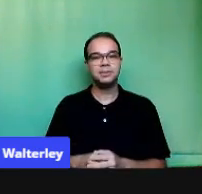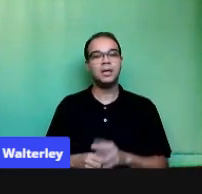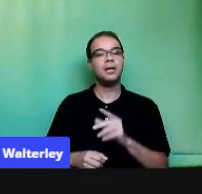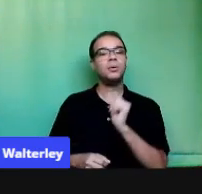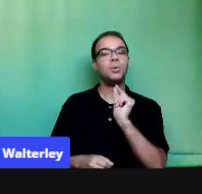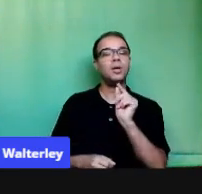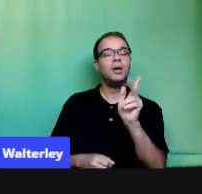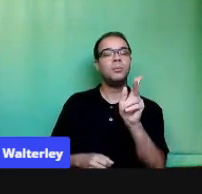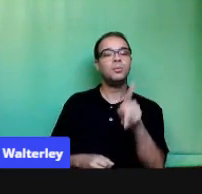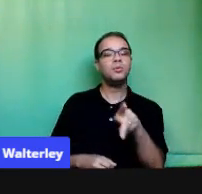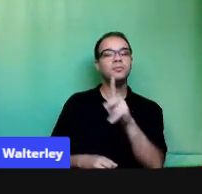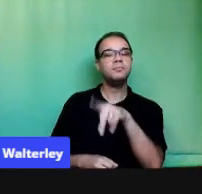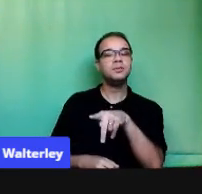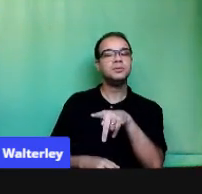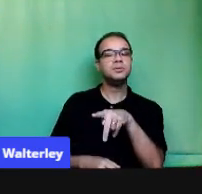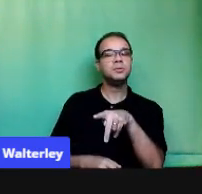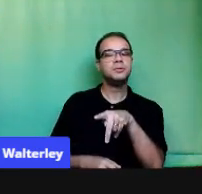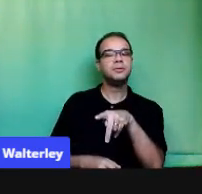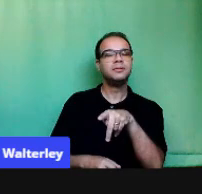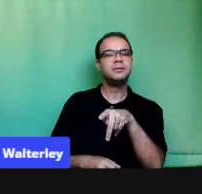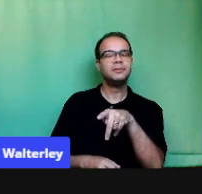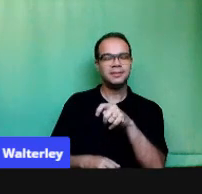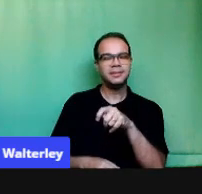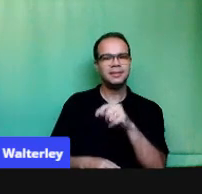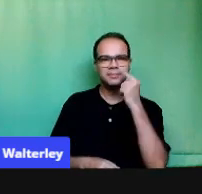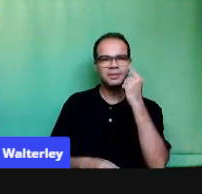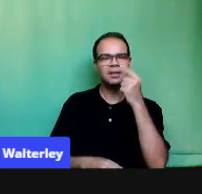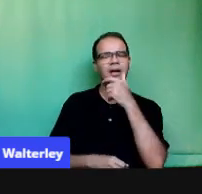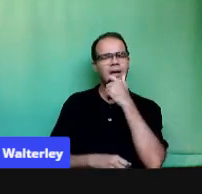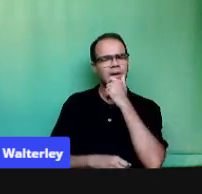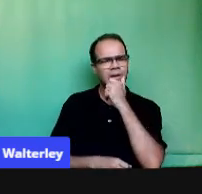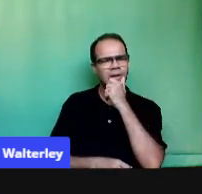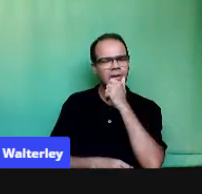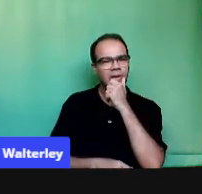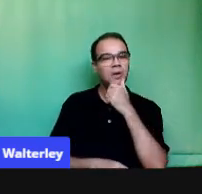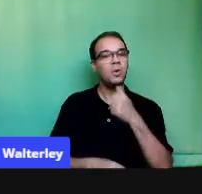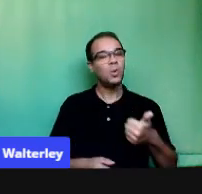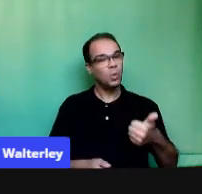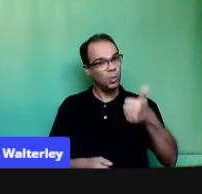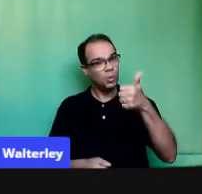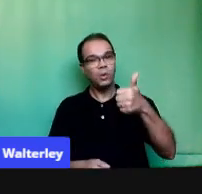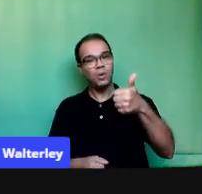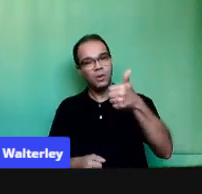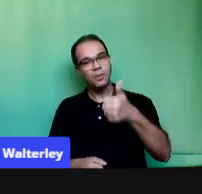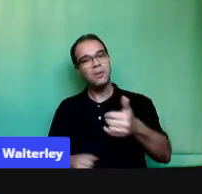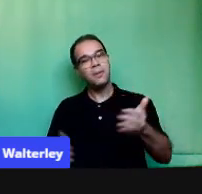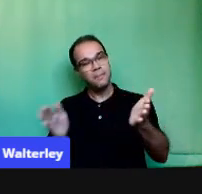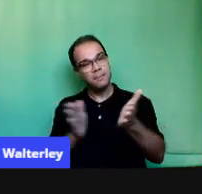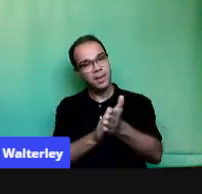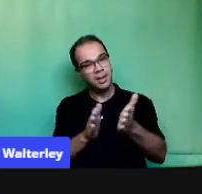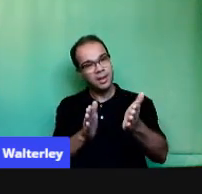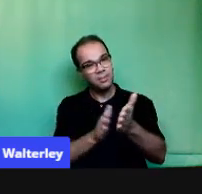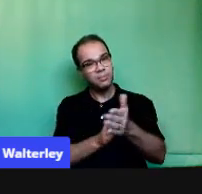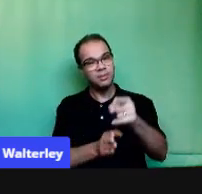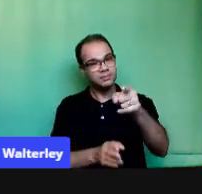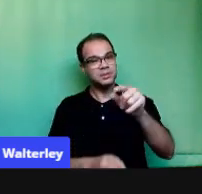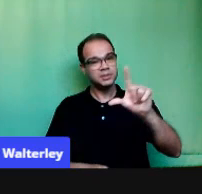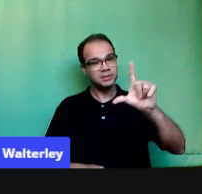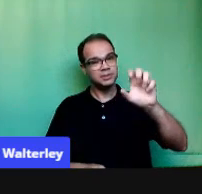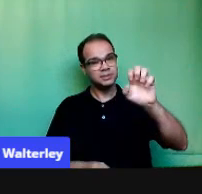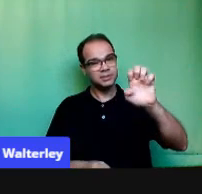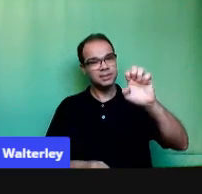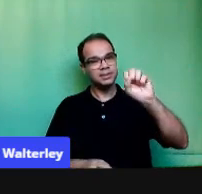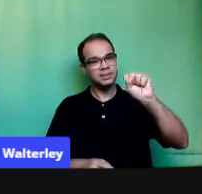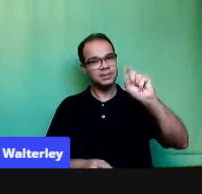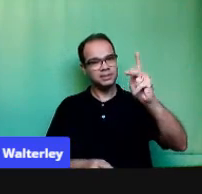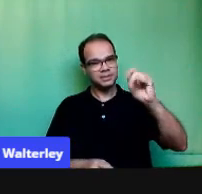abordar com aqueles alunos tudo que eles falaram. Então, olha, vocês acertaram, realmente leishmaniose é assim, assim, assim,